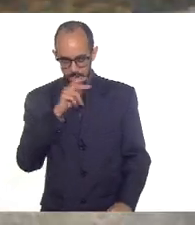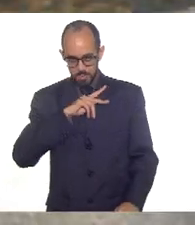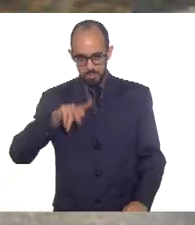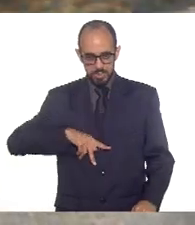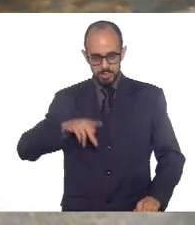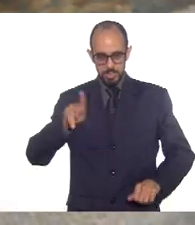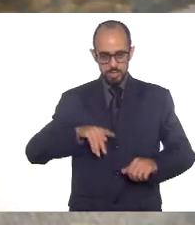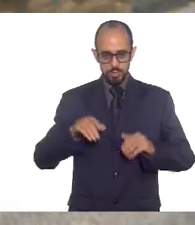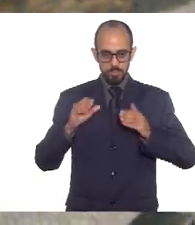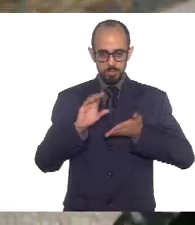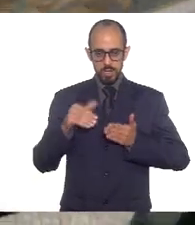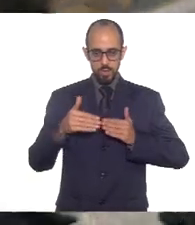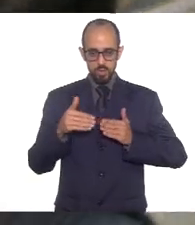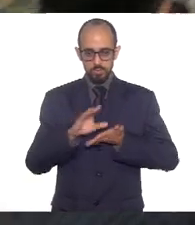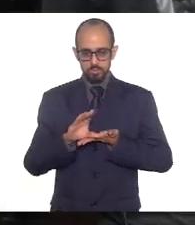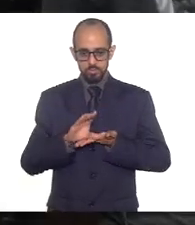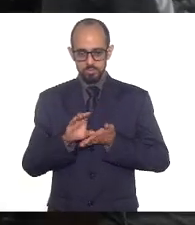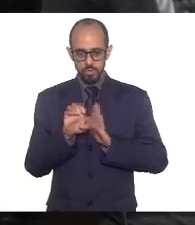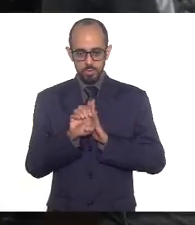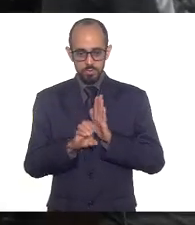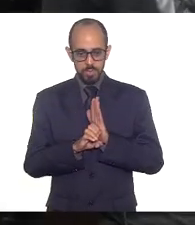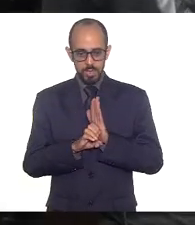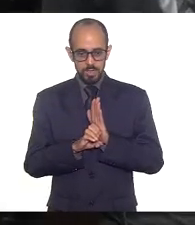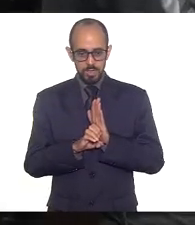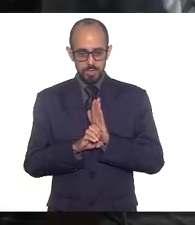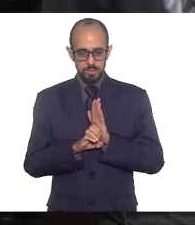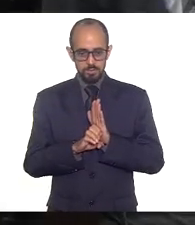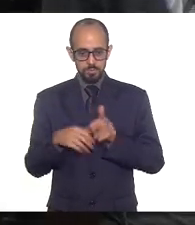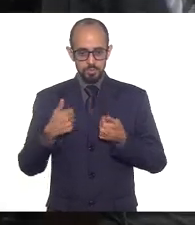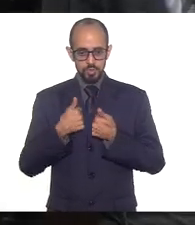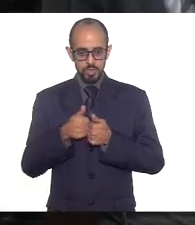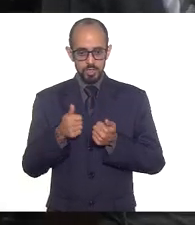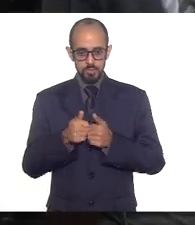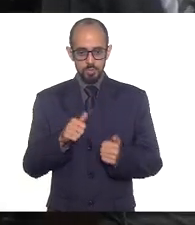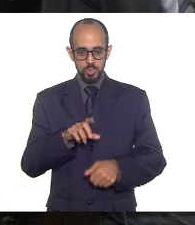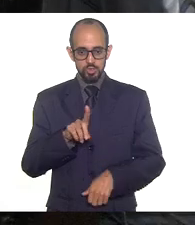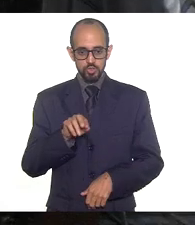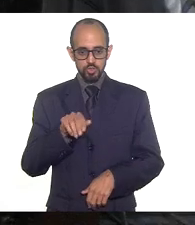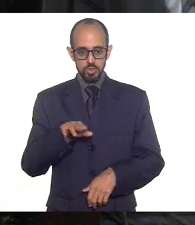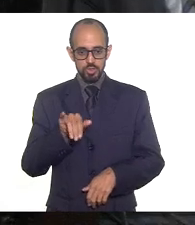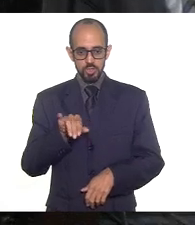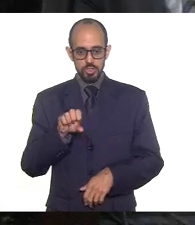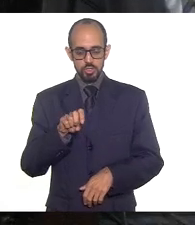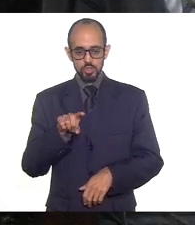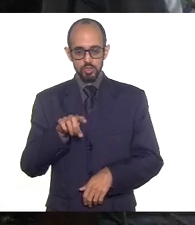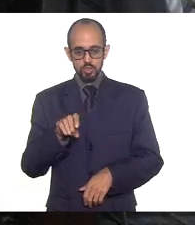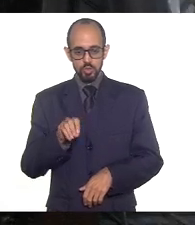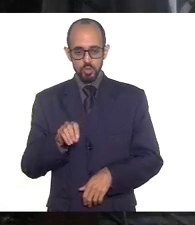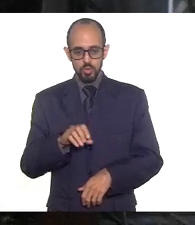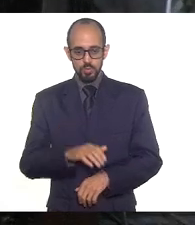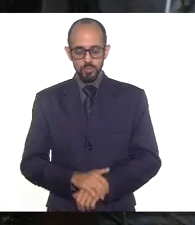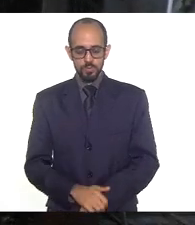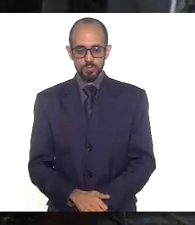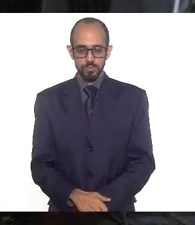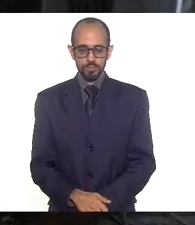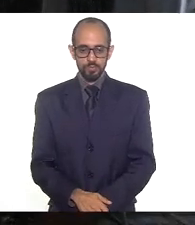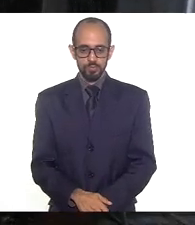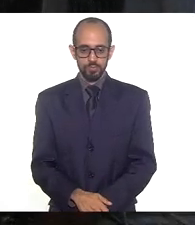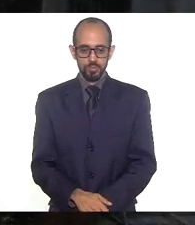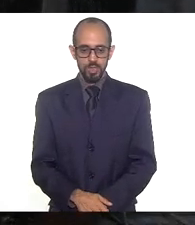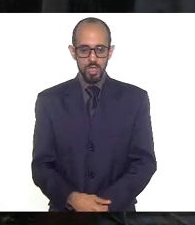presente parecer pela condicionalidade com emenda da comissão de transporte Deputado Dionísio Lins é